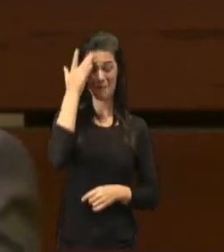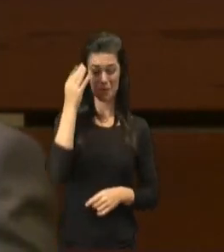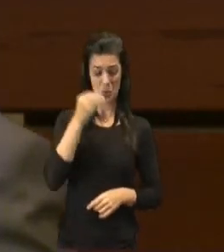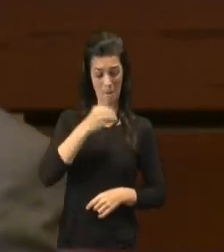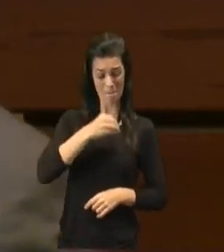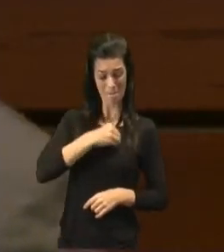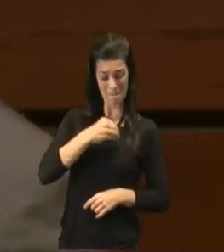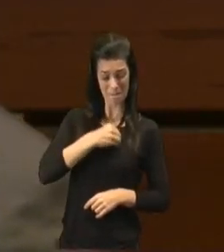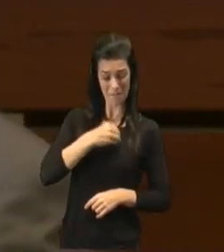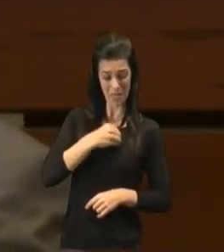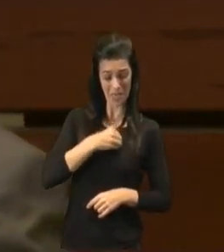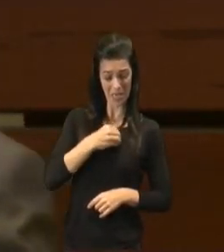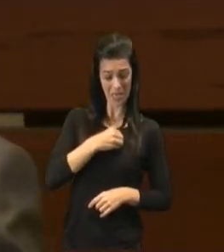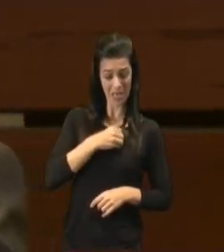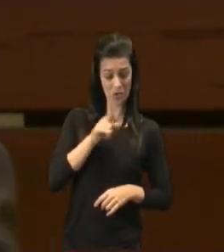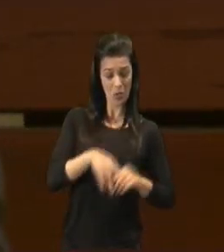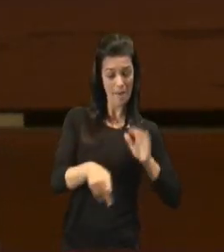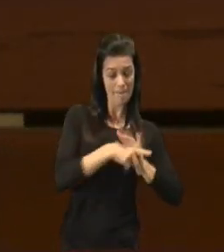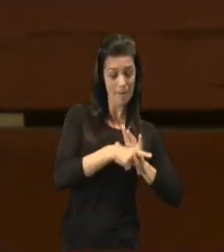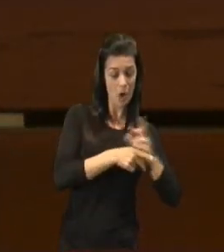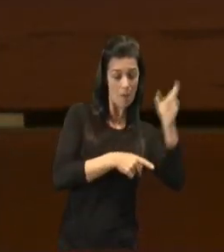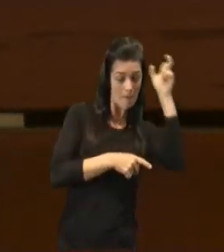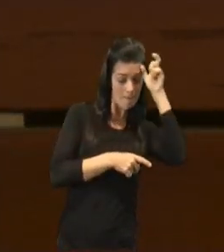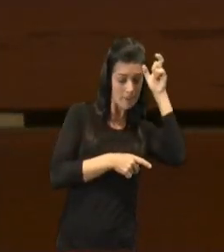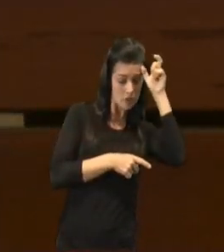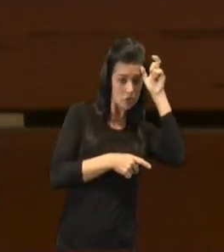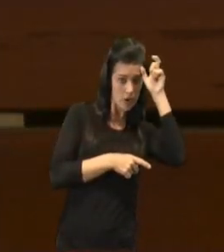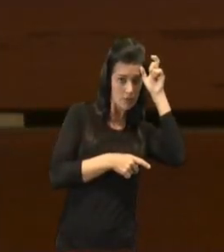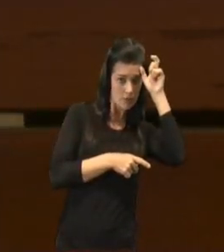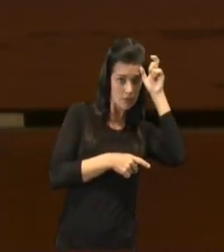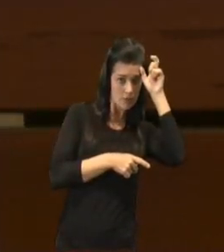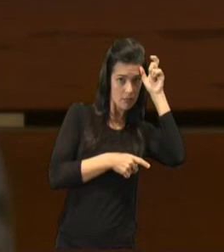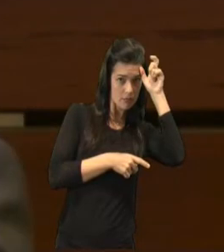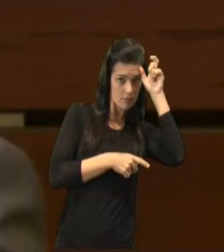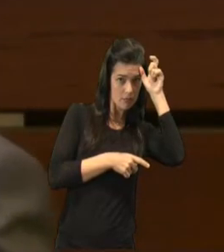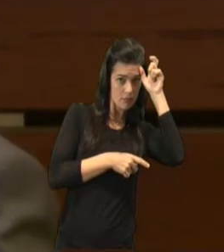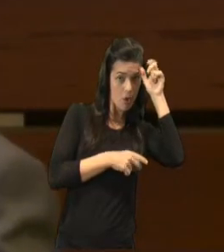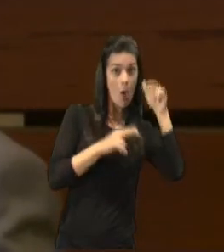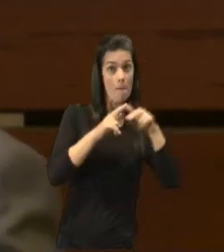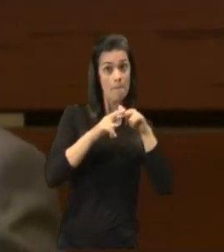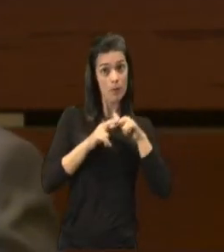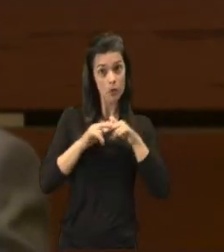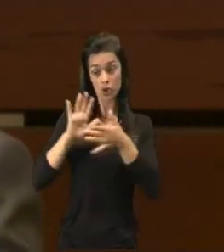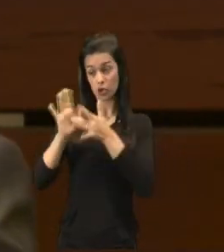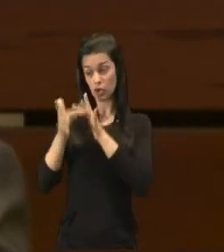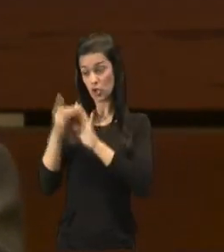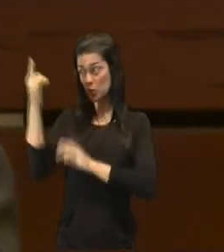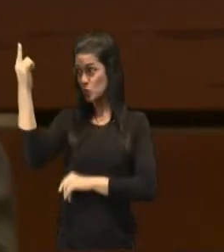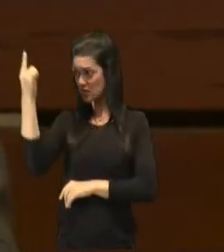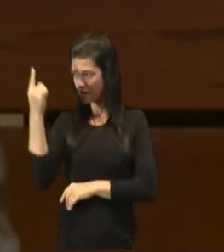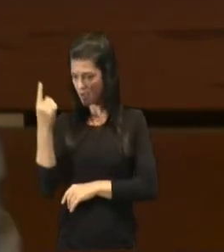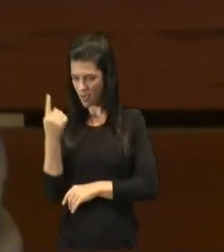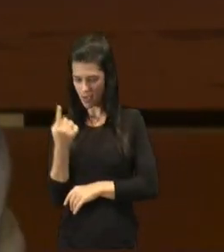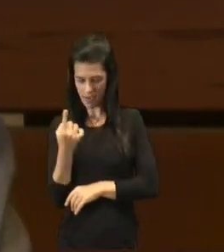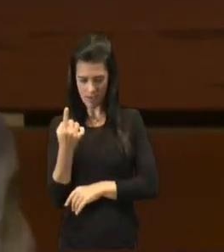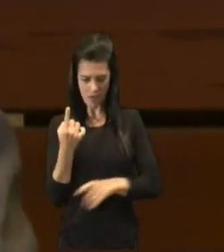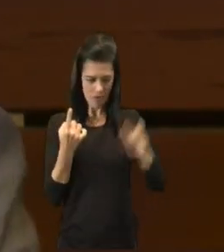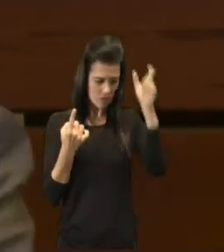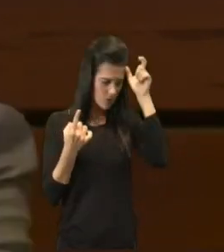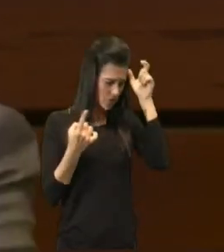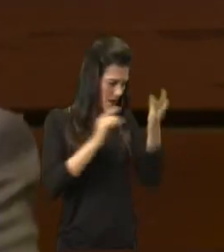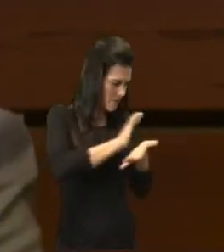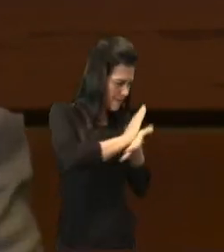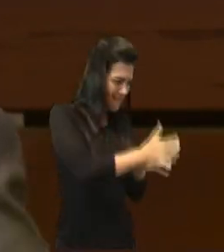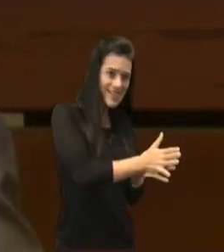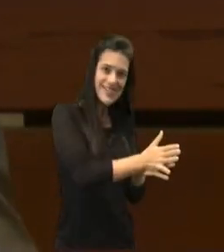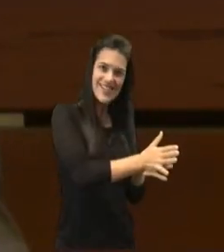diabo, porque o diabo vem pecando desde o princípio. Para isso, o Filho de Deus se manifestou, para destruir as obras